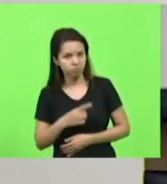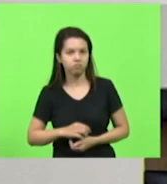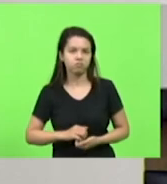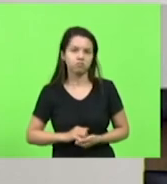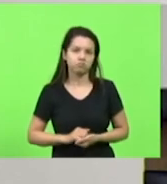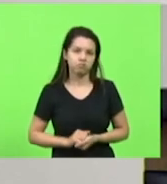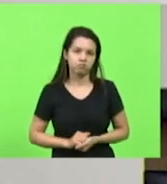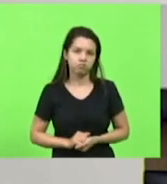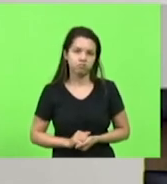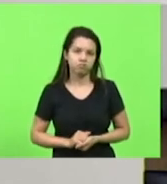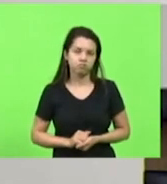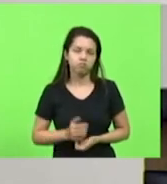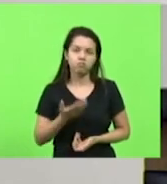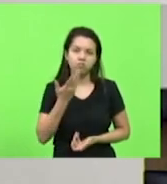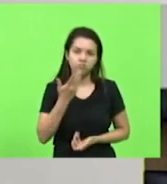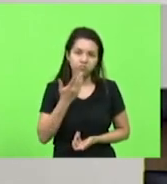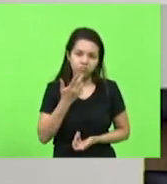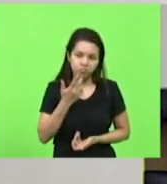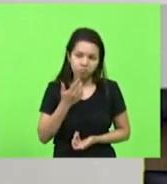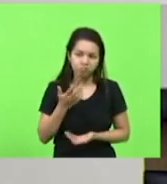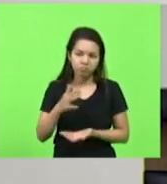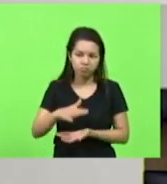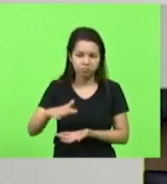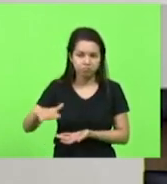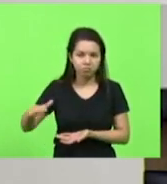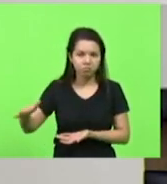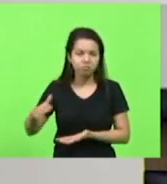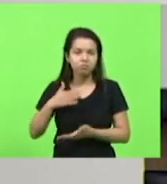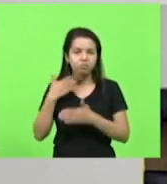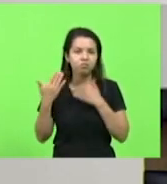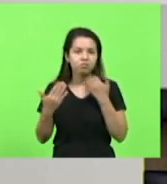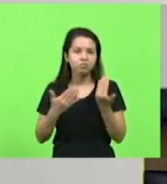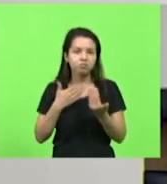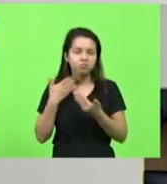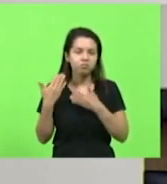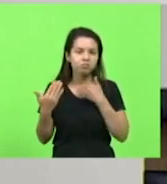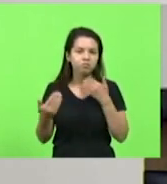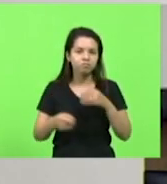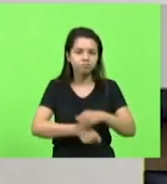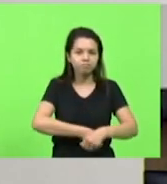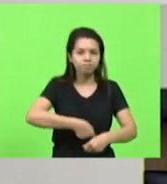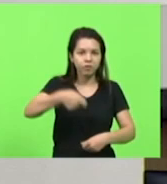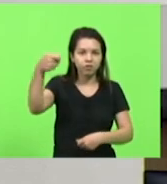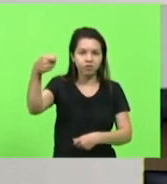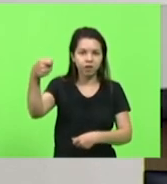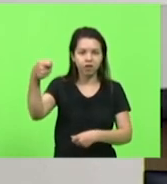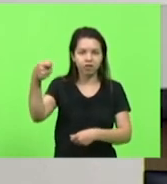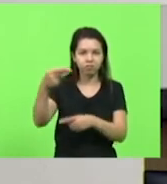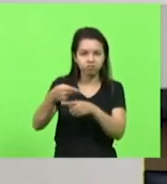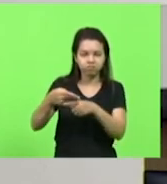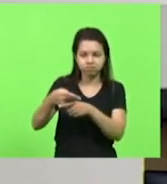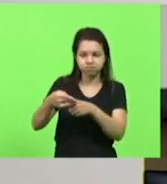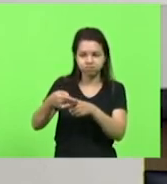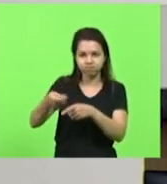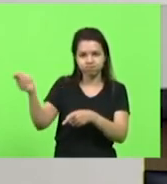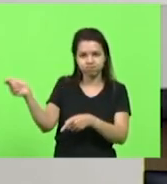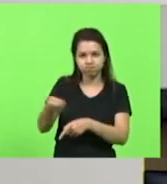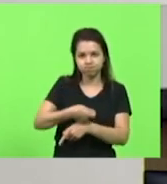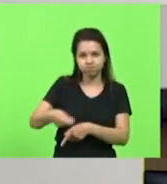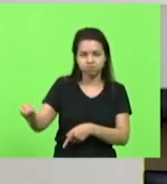crianças morreram a golpes de facão e ainda mais duas